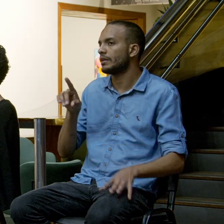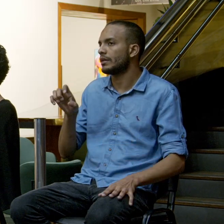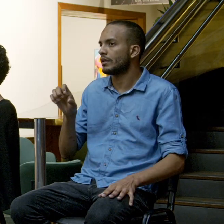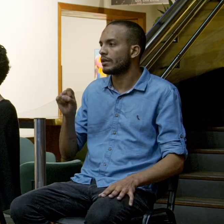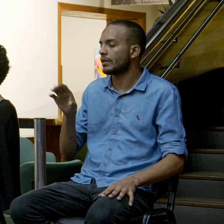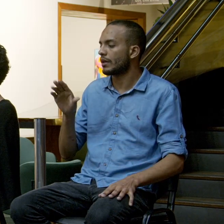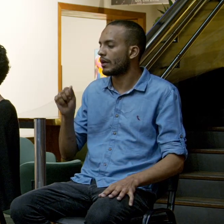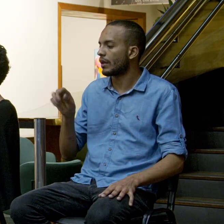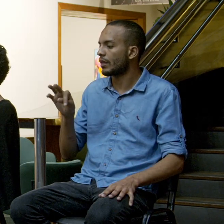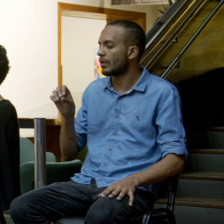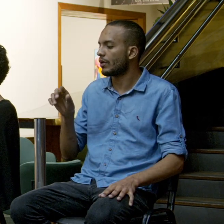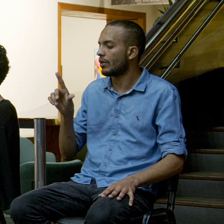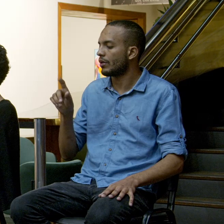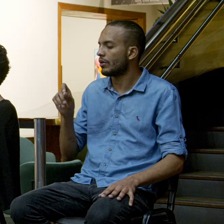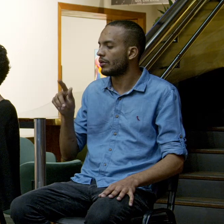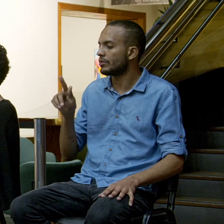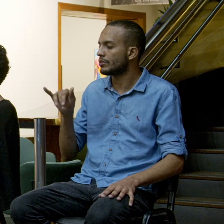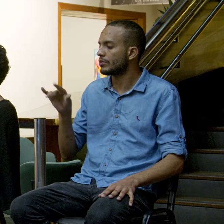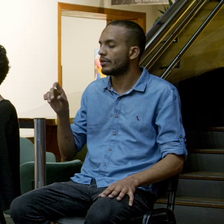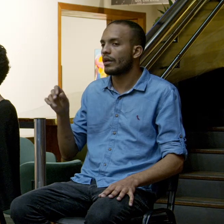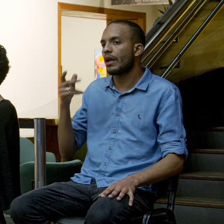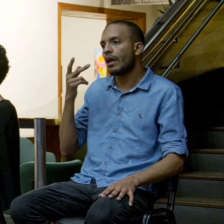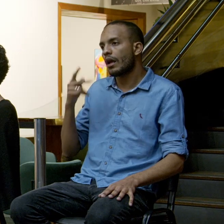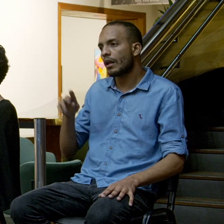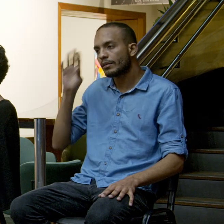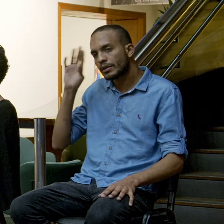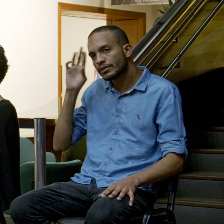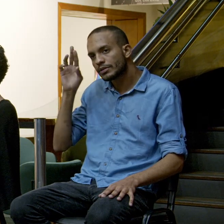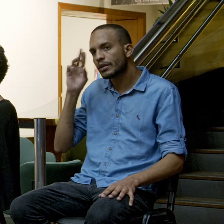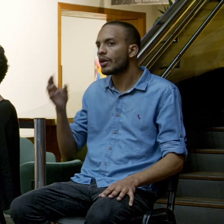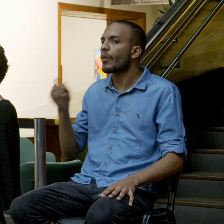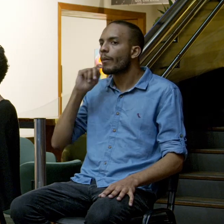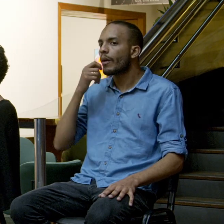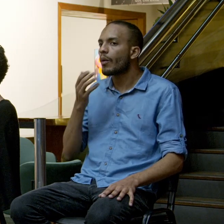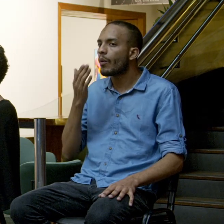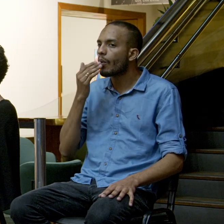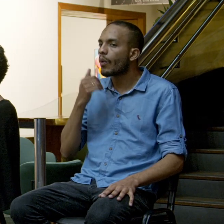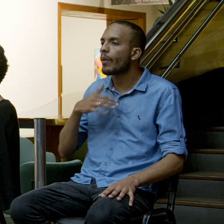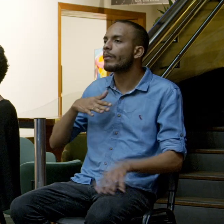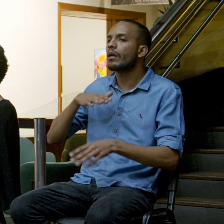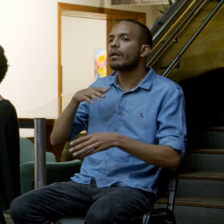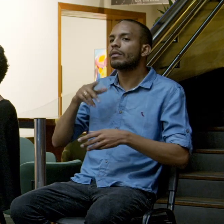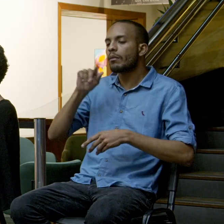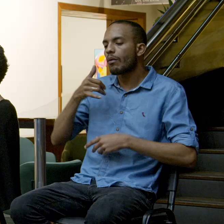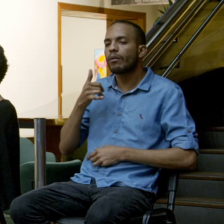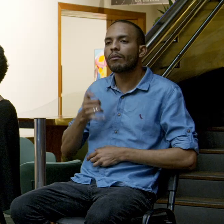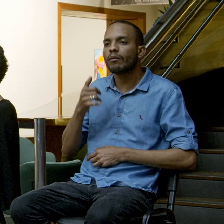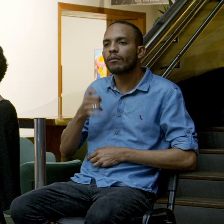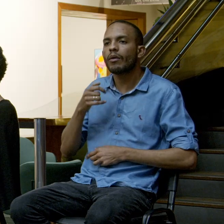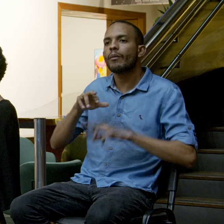A artista declara que se considera o bolo fecal resultante do banquete antropofágico brasileiro.